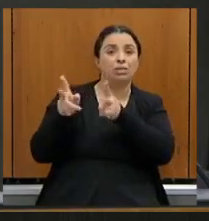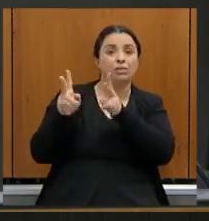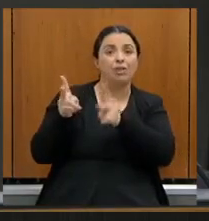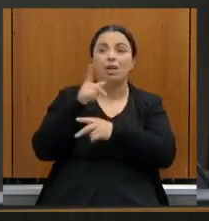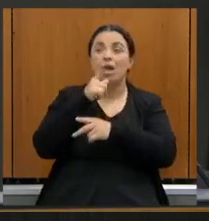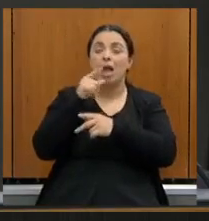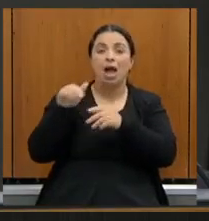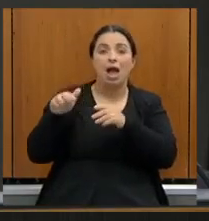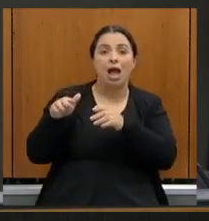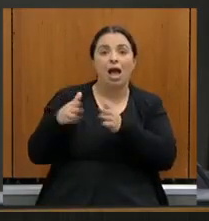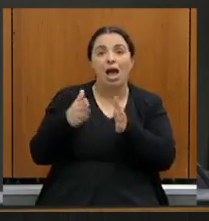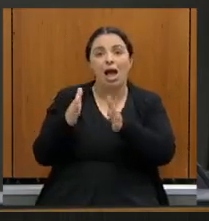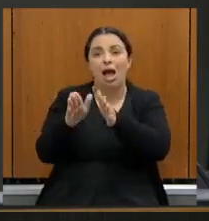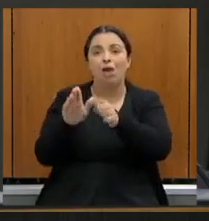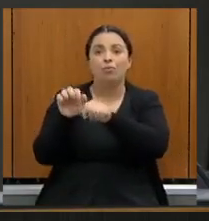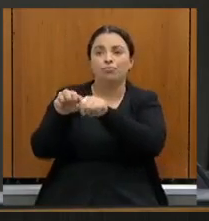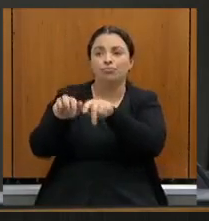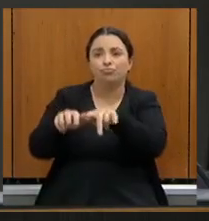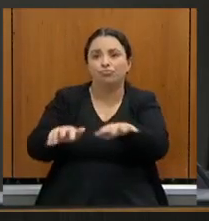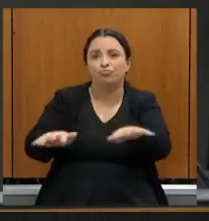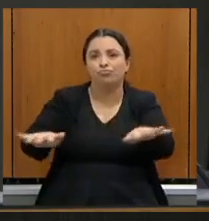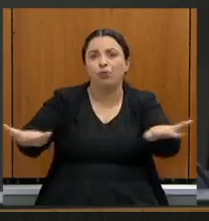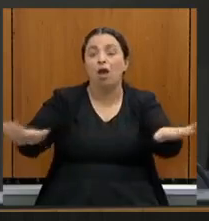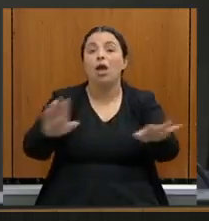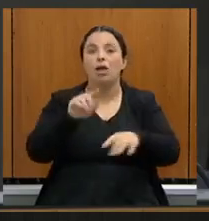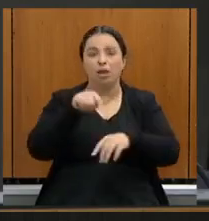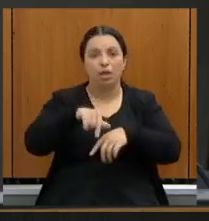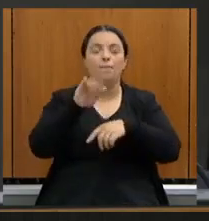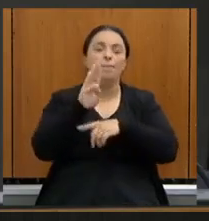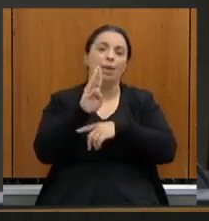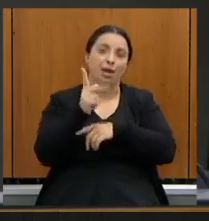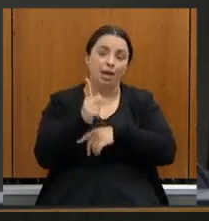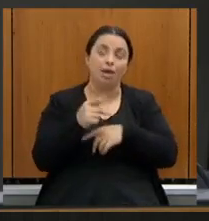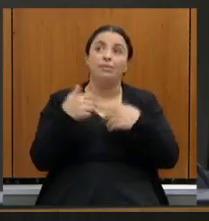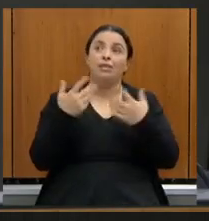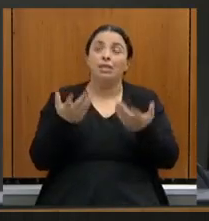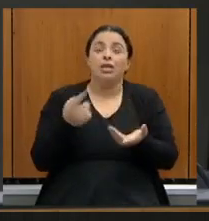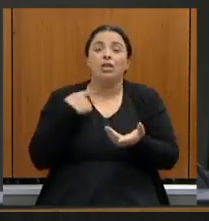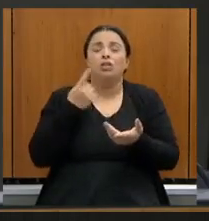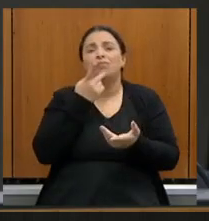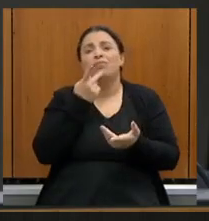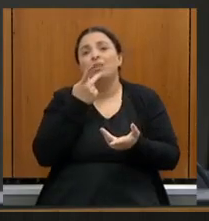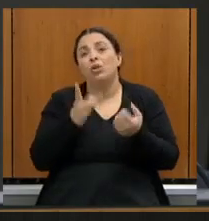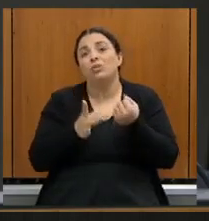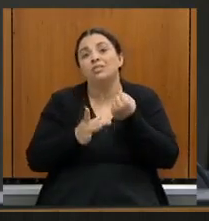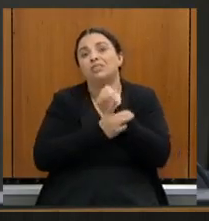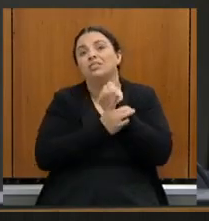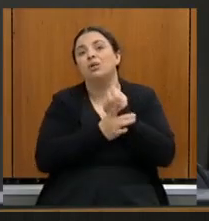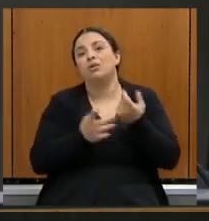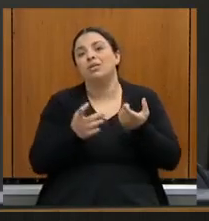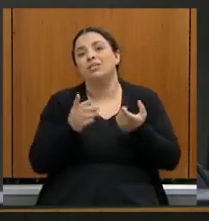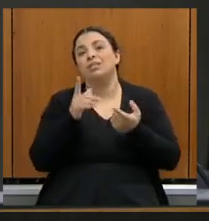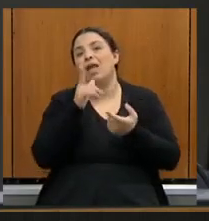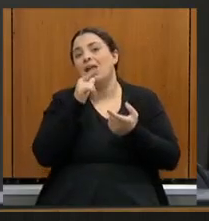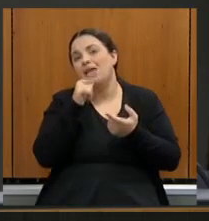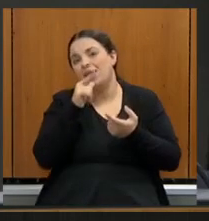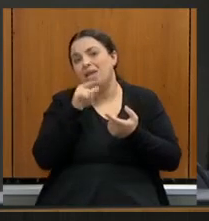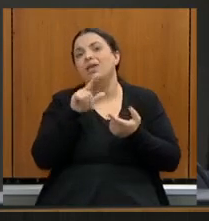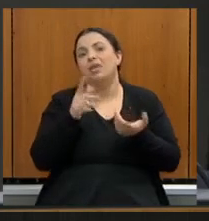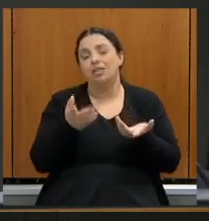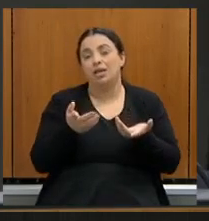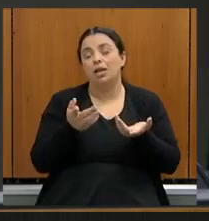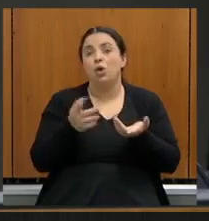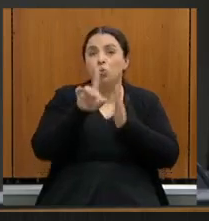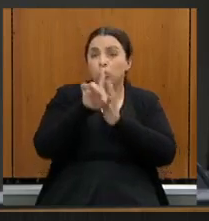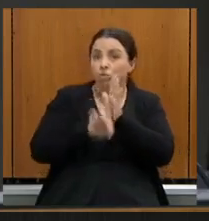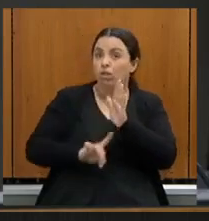abastecimento da região metropolitana de Belo Horizonte. Então, estamos falando da segurança hídrica, o direito de termos